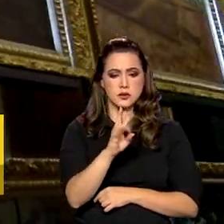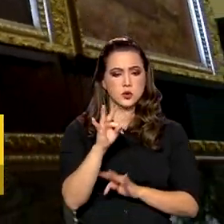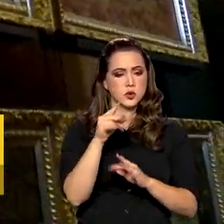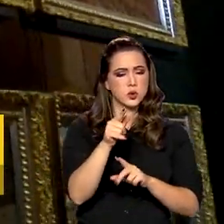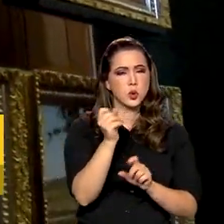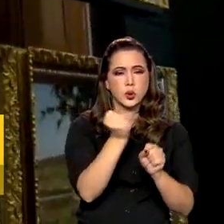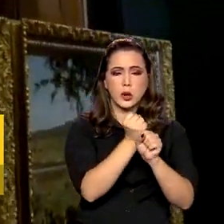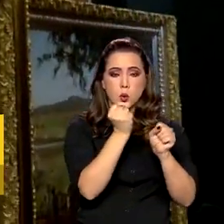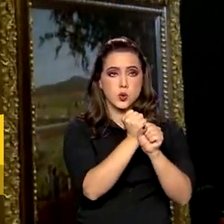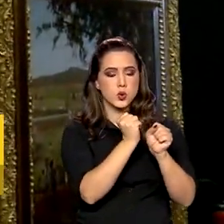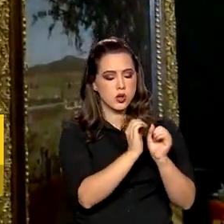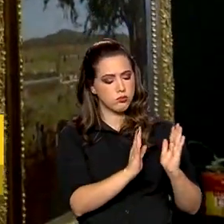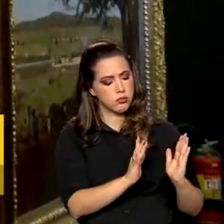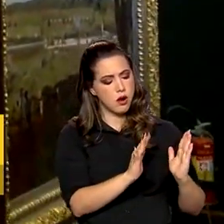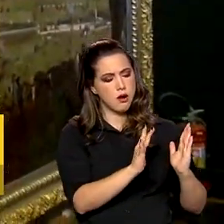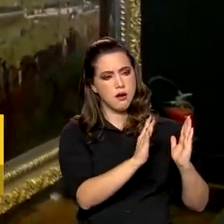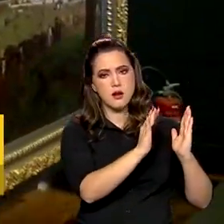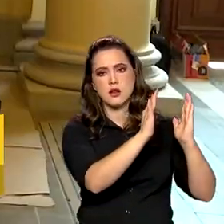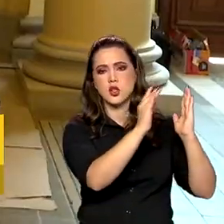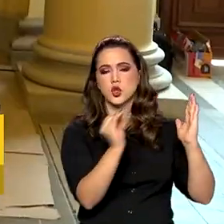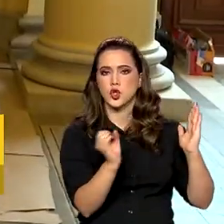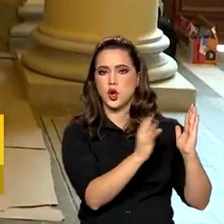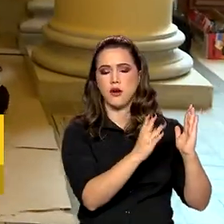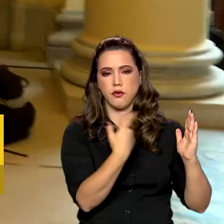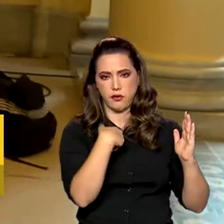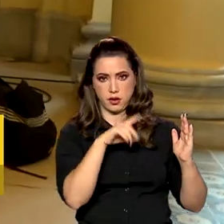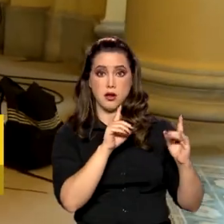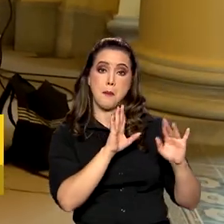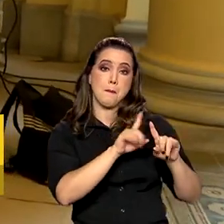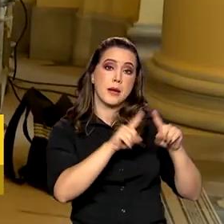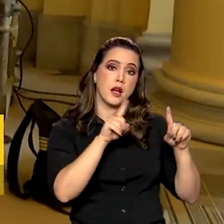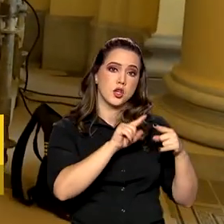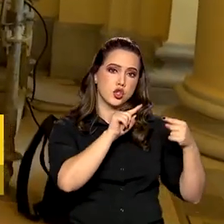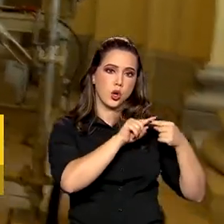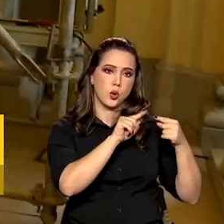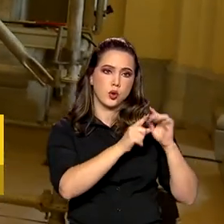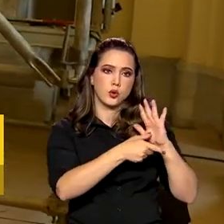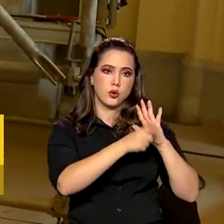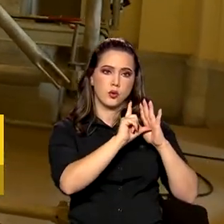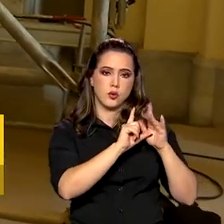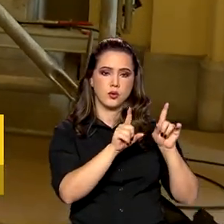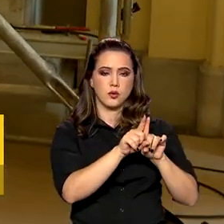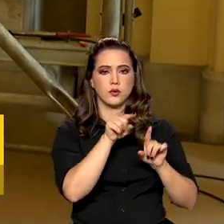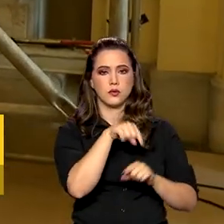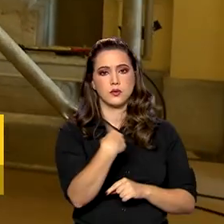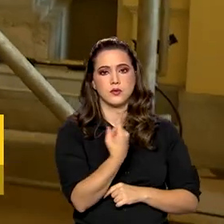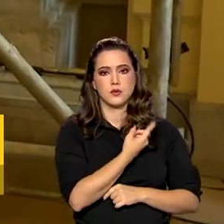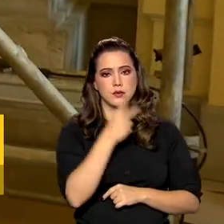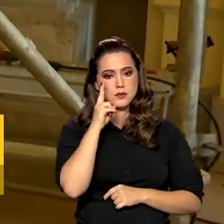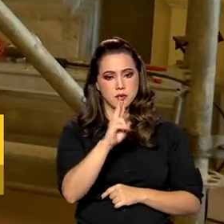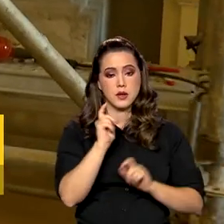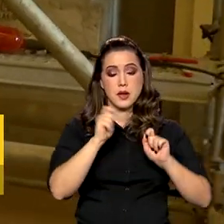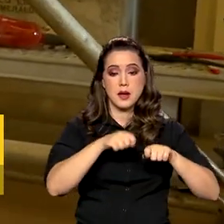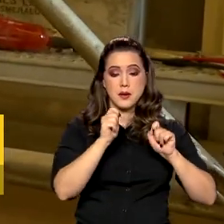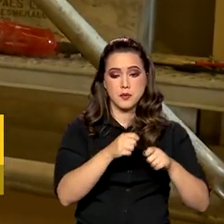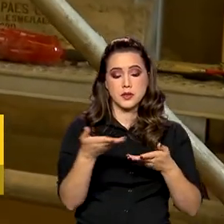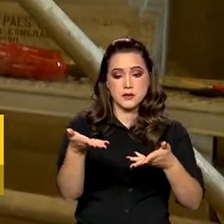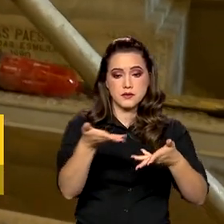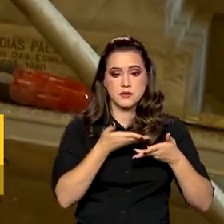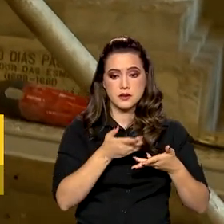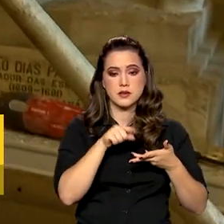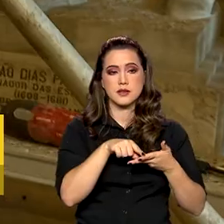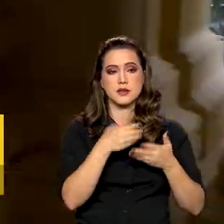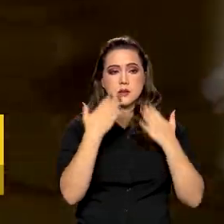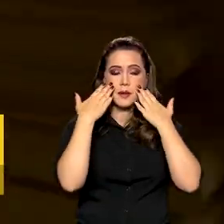a reconstrução, ela foi modernizada, ela manteve os padrões originais, mas ela foi modernizada. É possível receber exposições que,